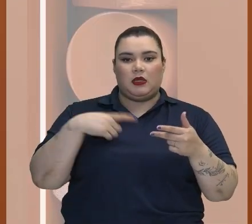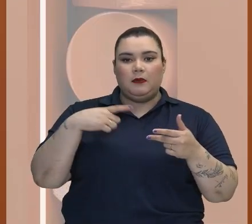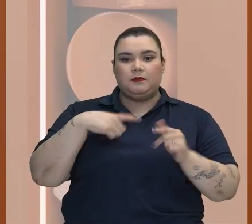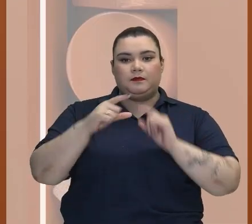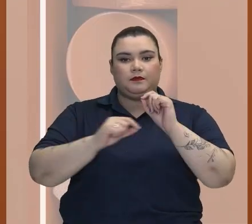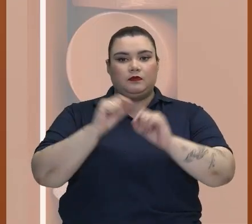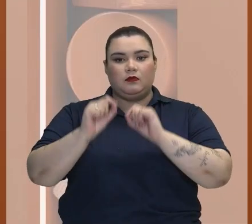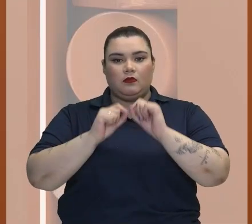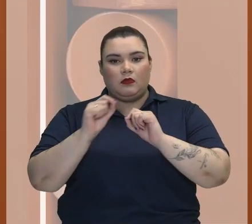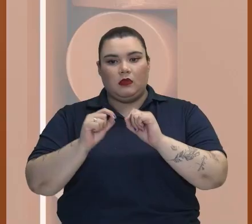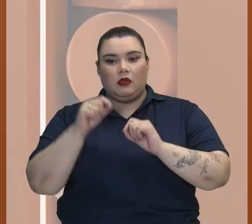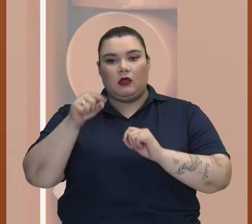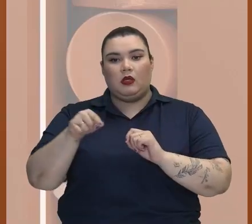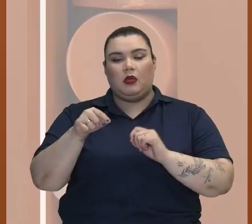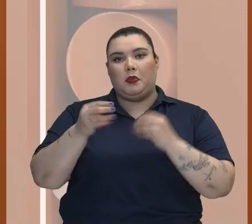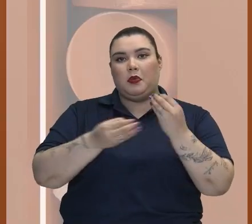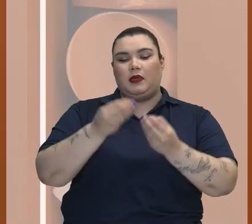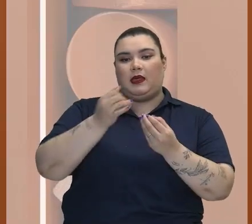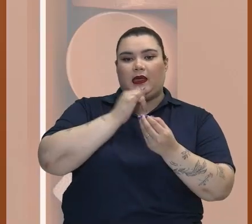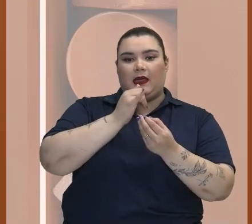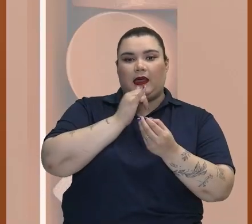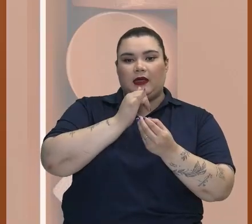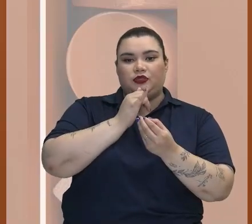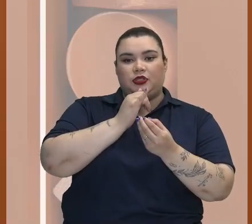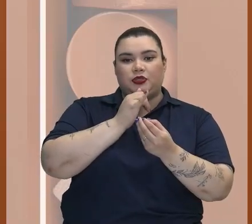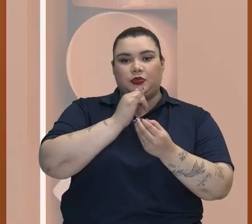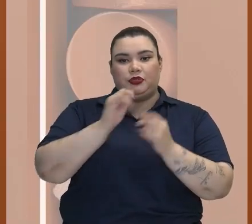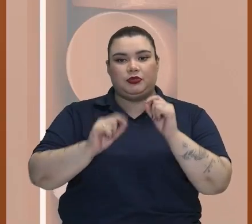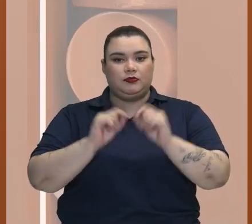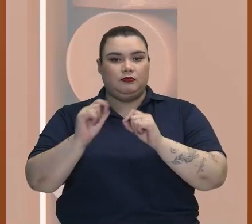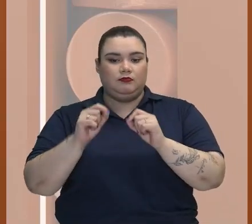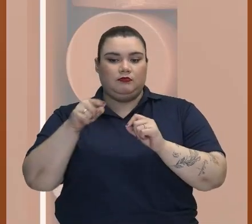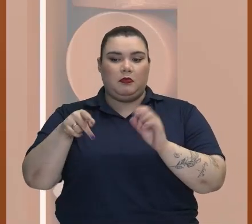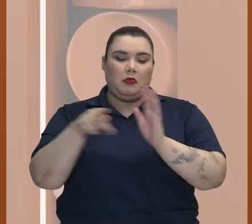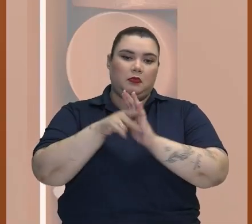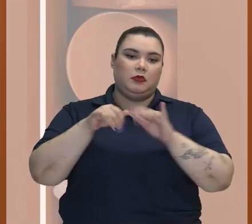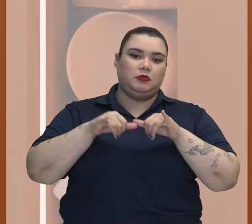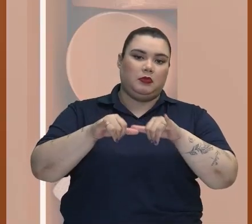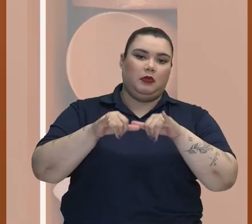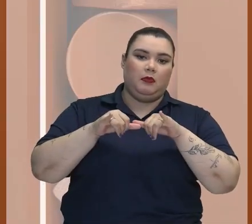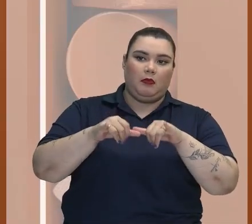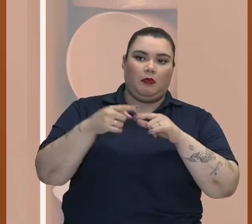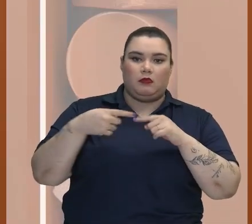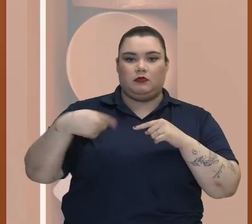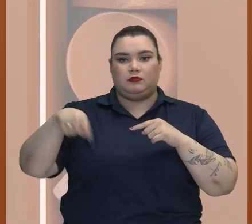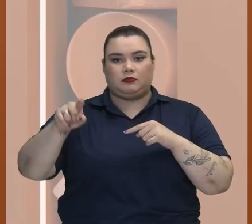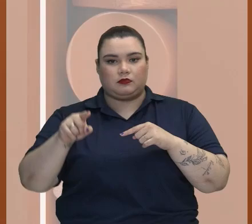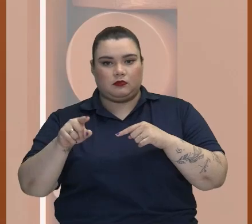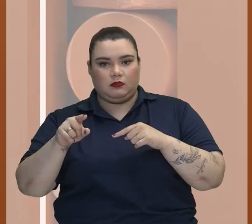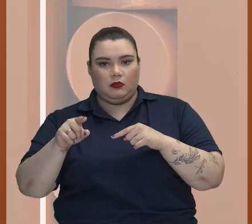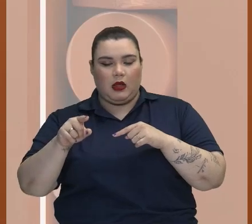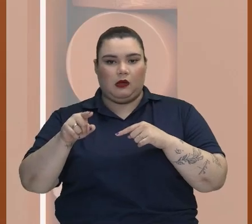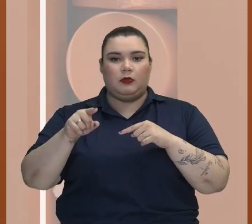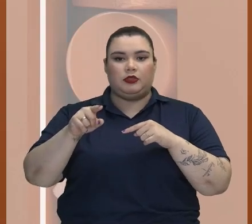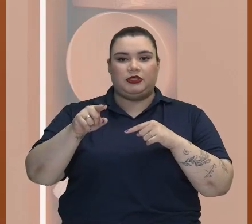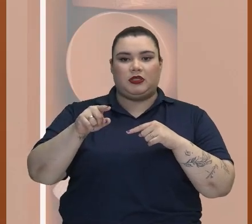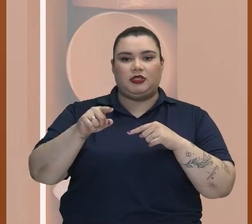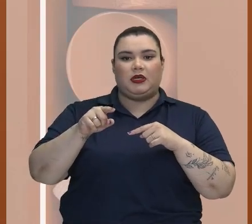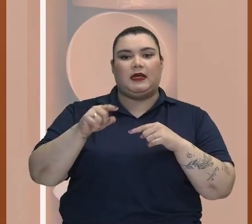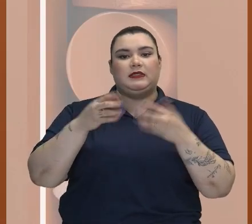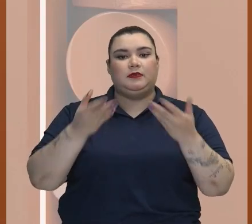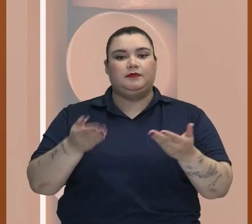gente acessa, até mesmo a comida que a gente vai ao supermercado comprar. Então, a globalização, ela